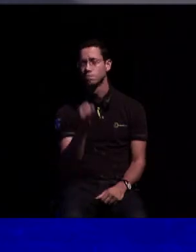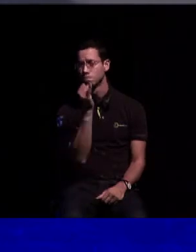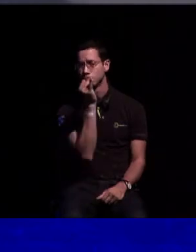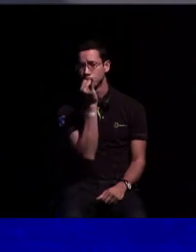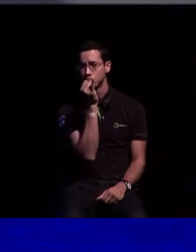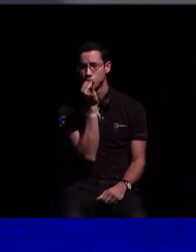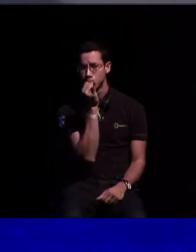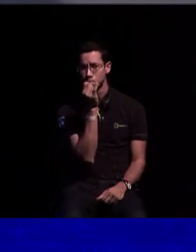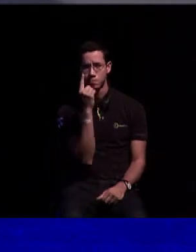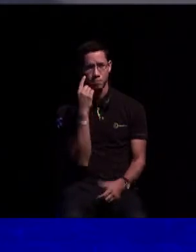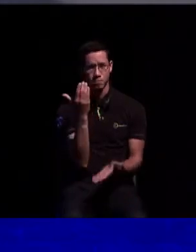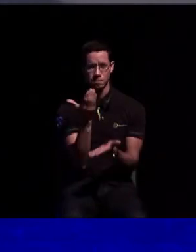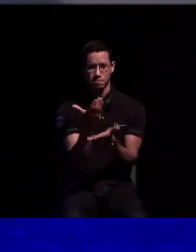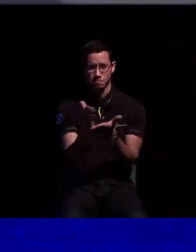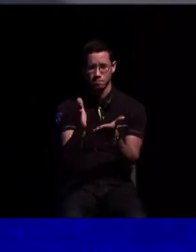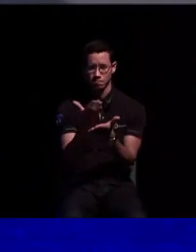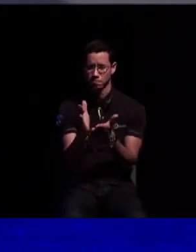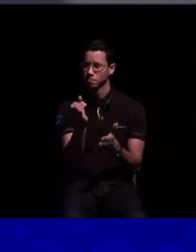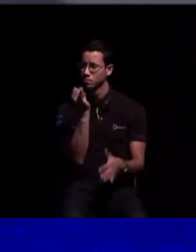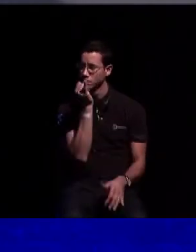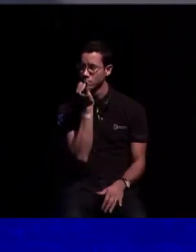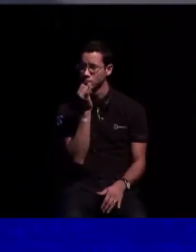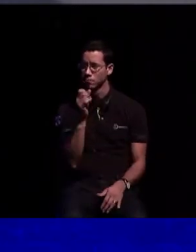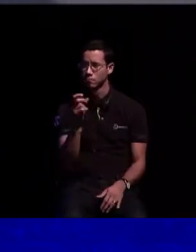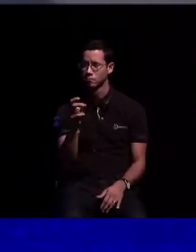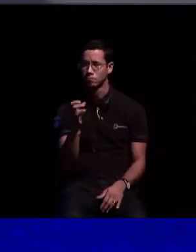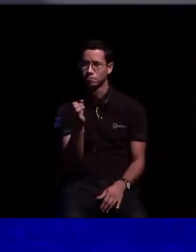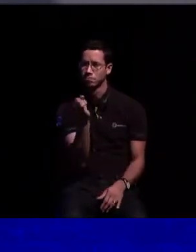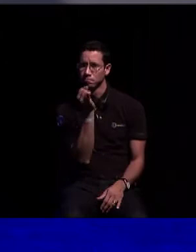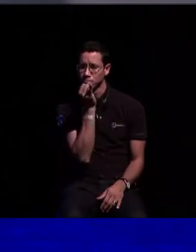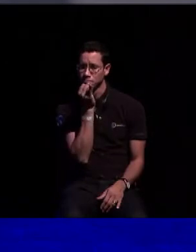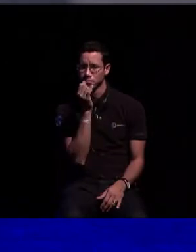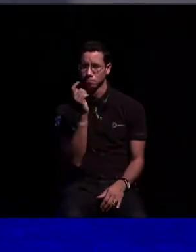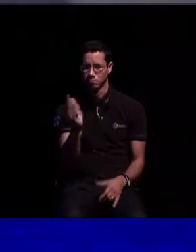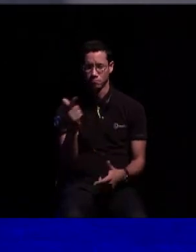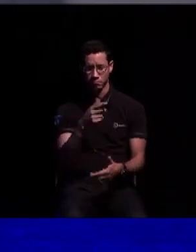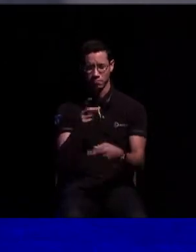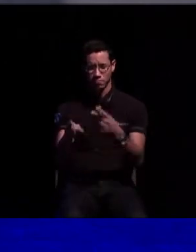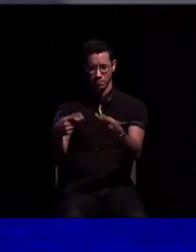nossos excluídos aqui, né, são mortos pela polícia e ninguém